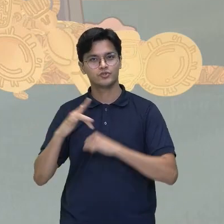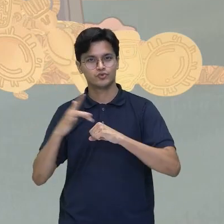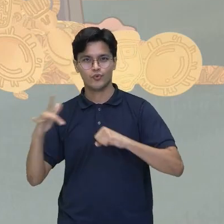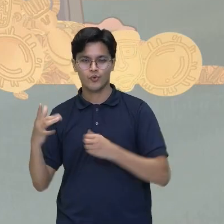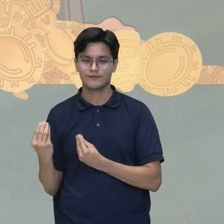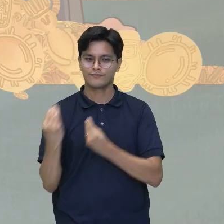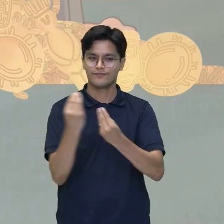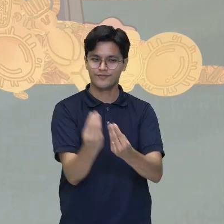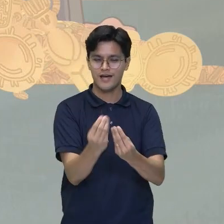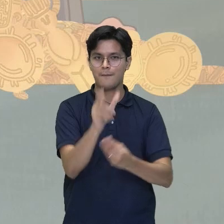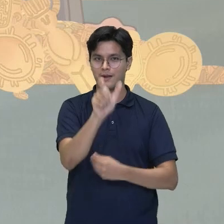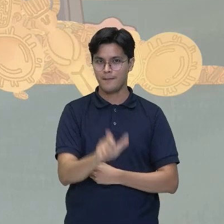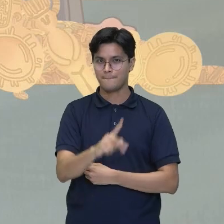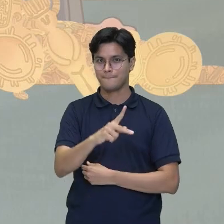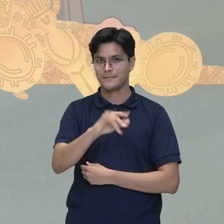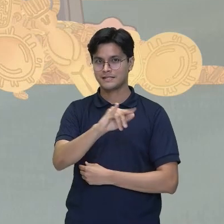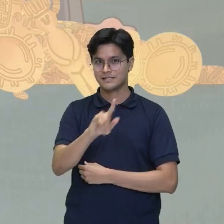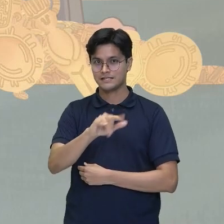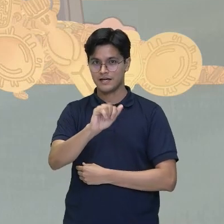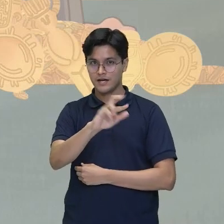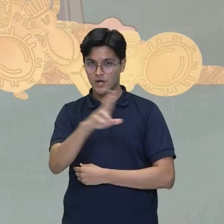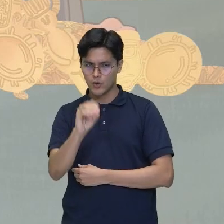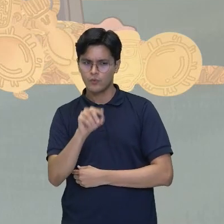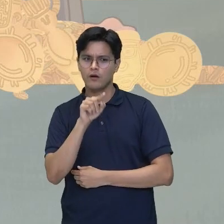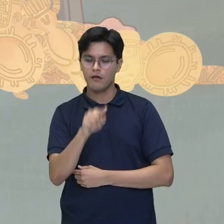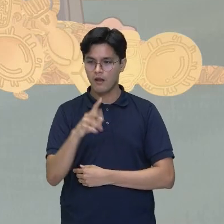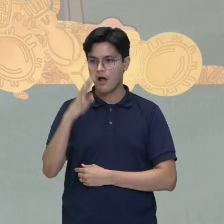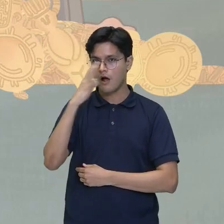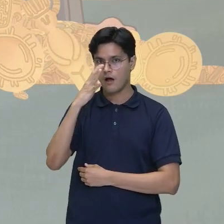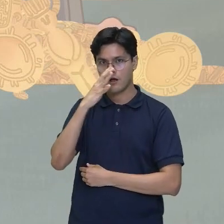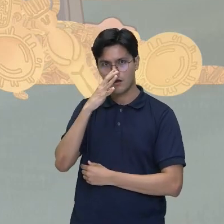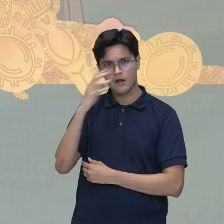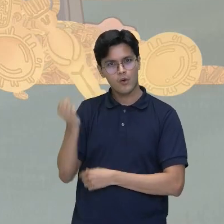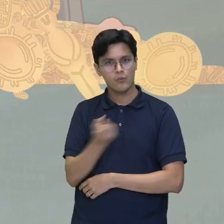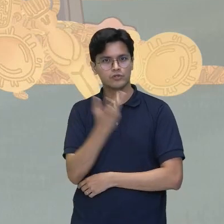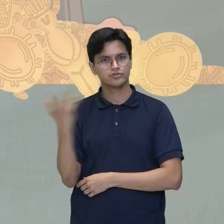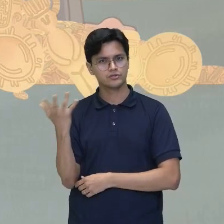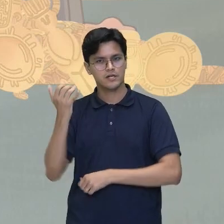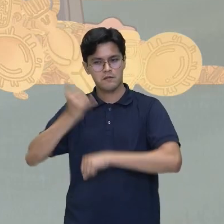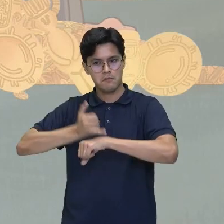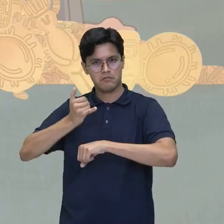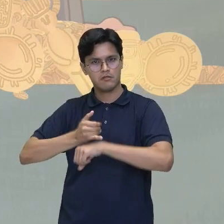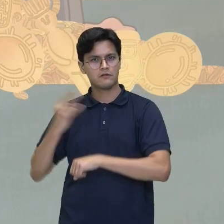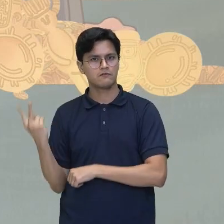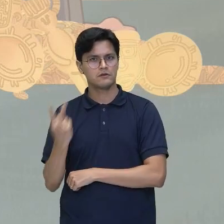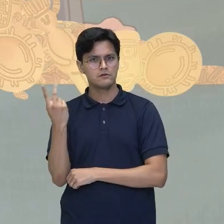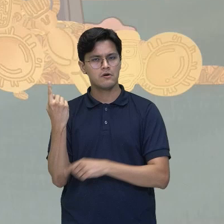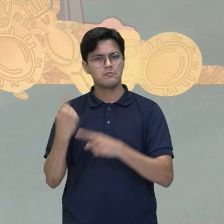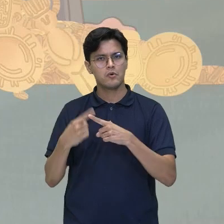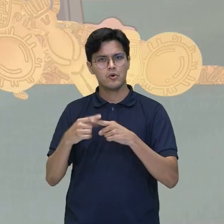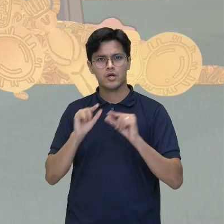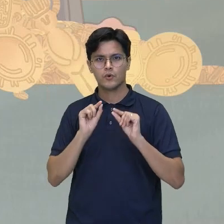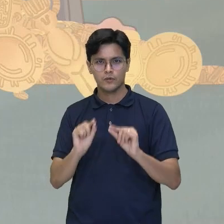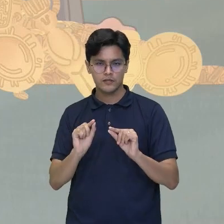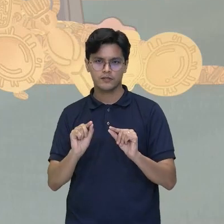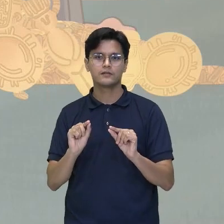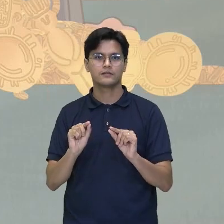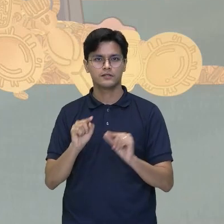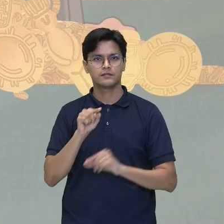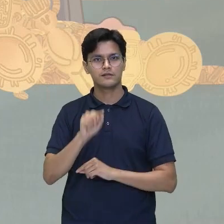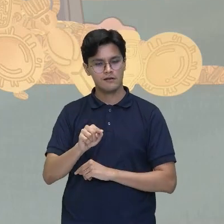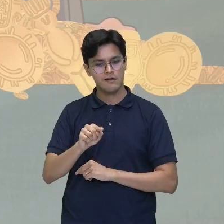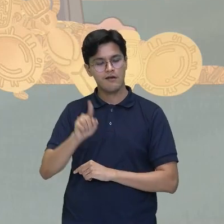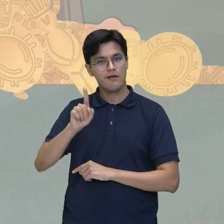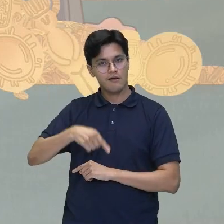fica maravilhado com tanta quantidade de metais preciosos, visto que era um dos